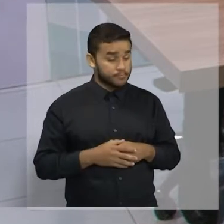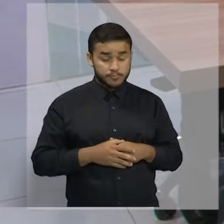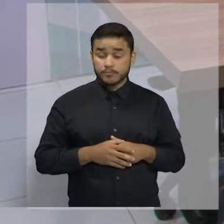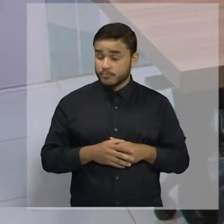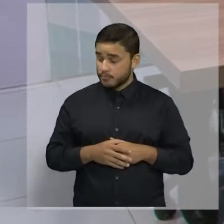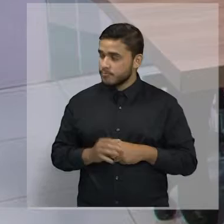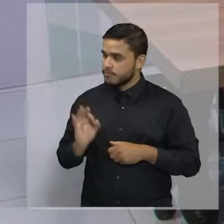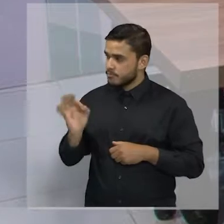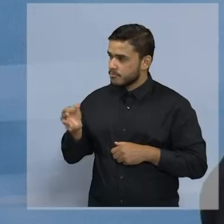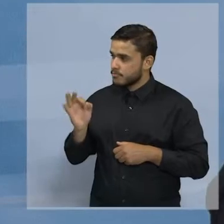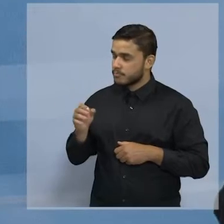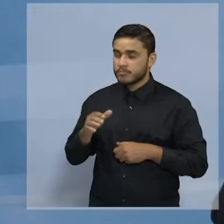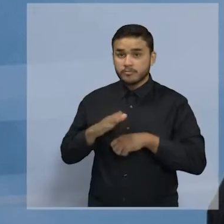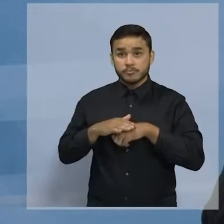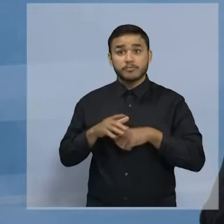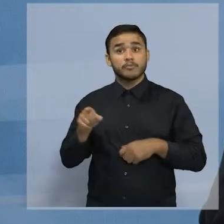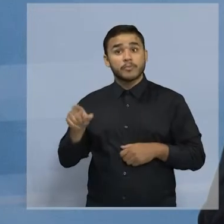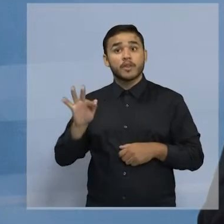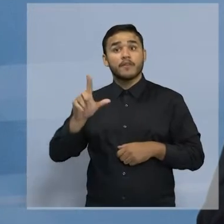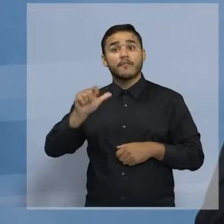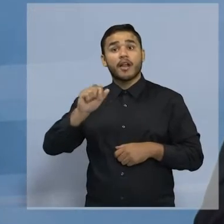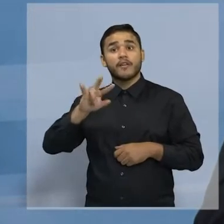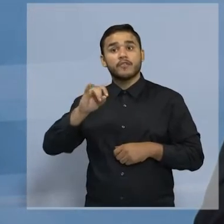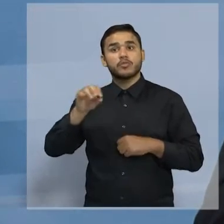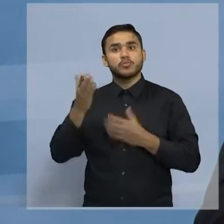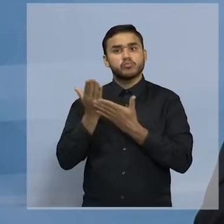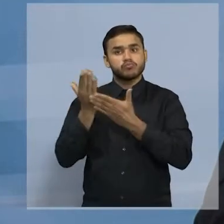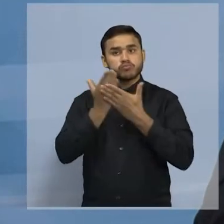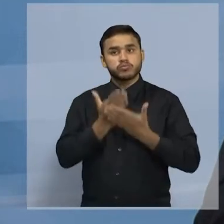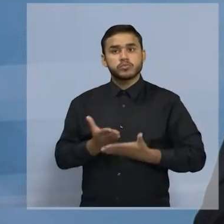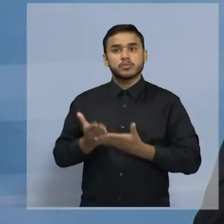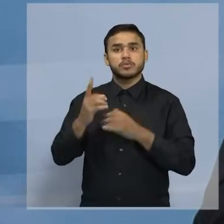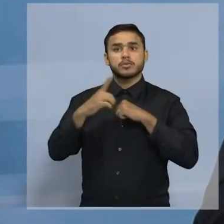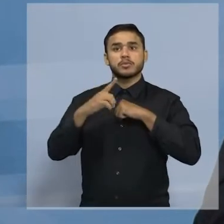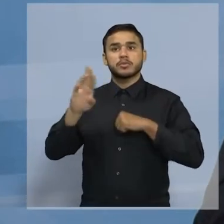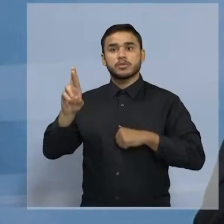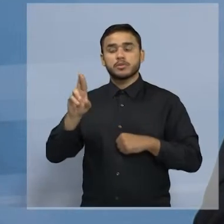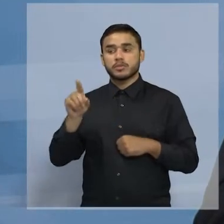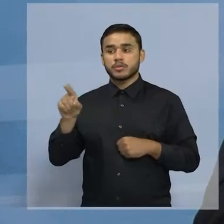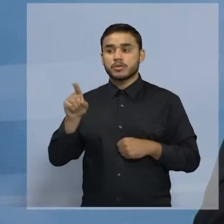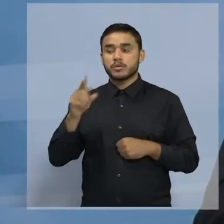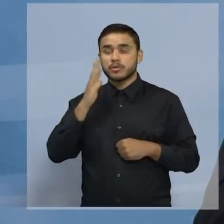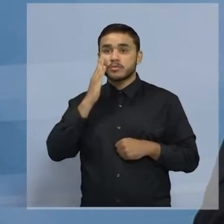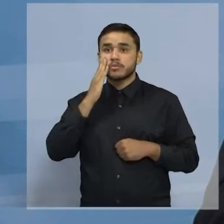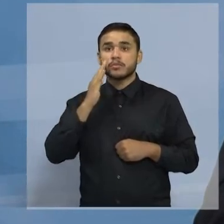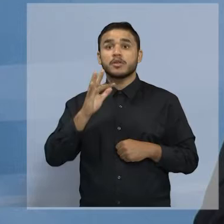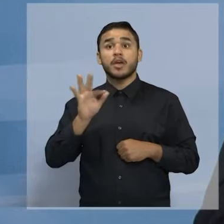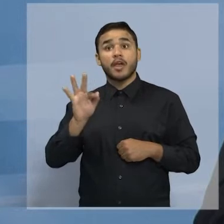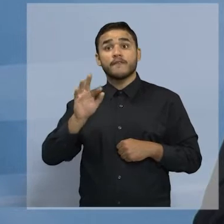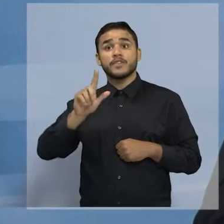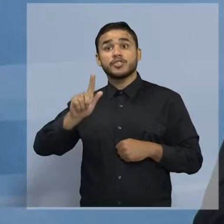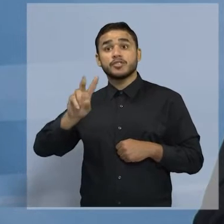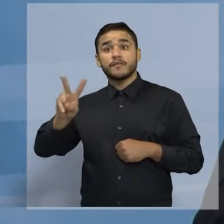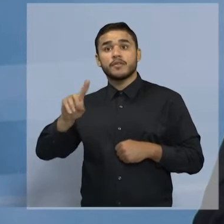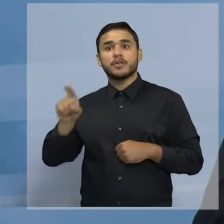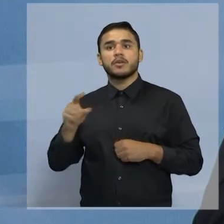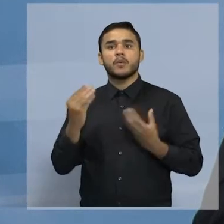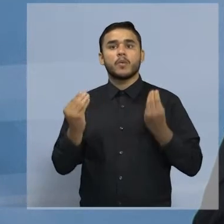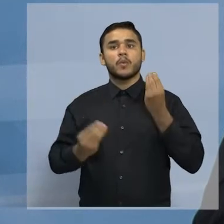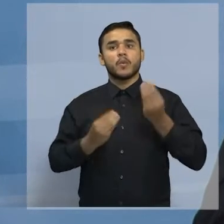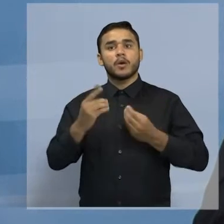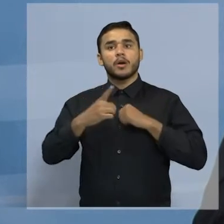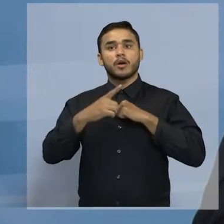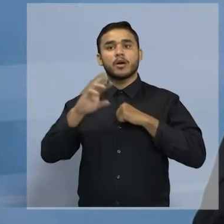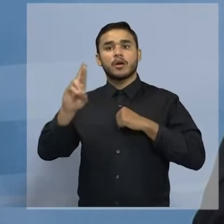informação. O doutorado do professor Flávio Taliba, feito na Fundação Getúlio Vargas, foi sobre Previdência